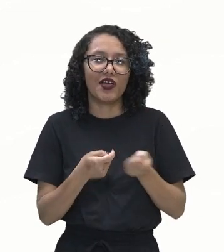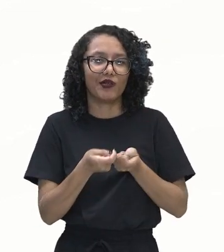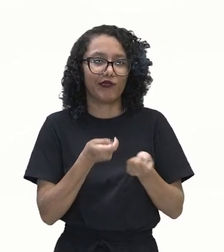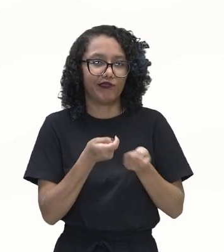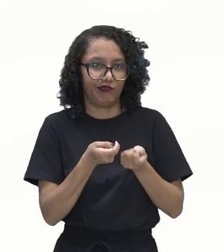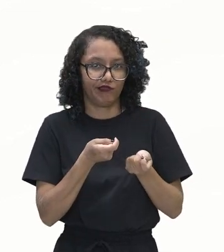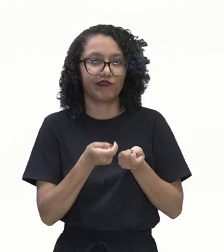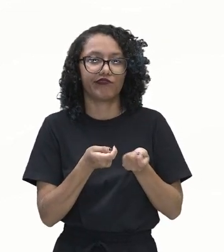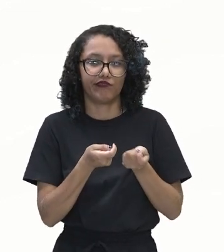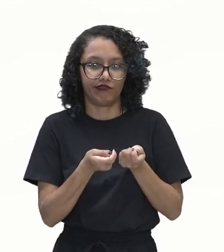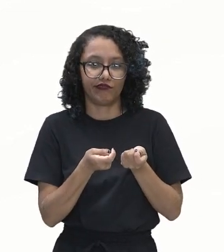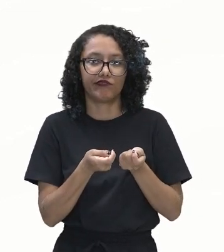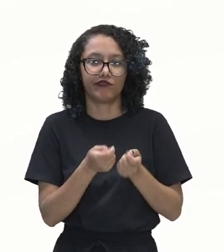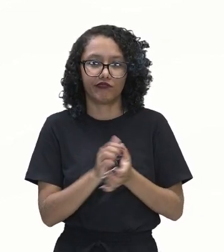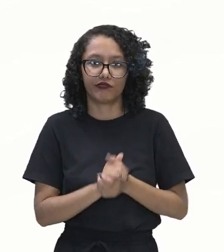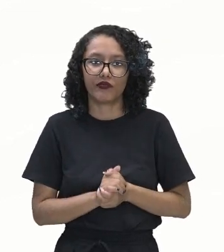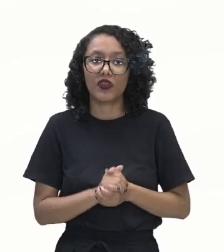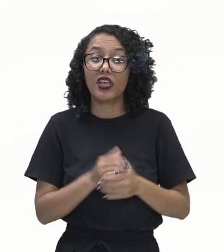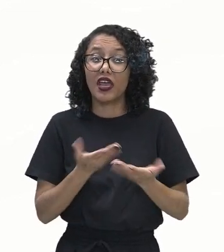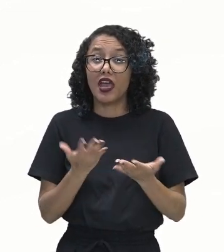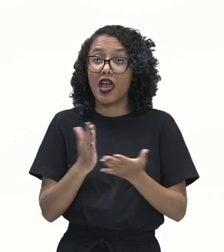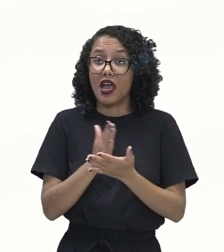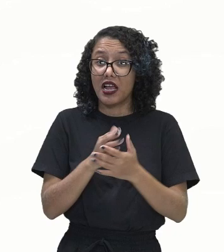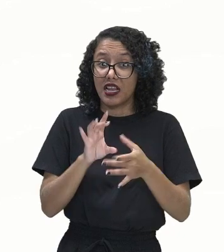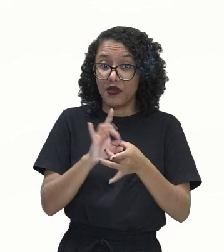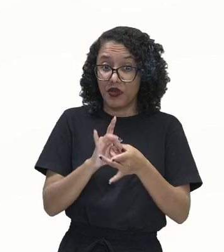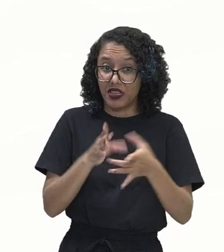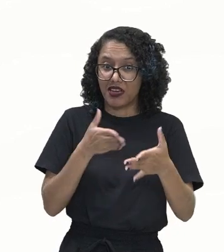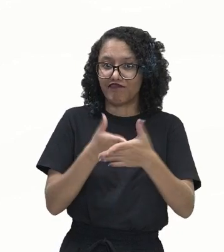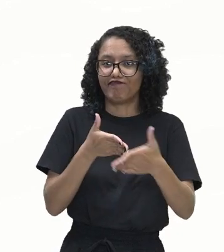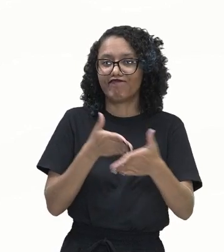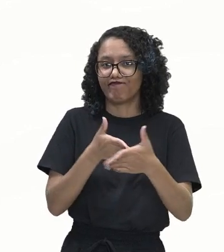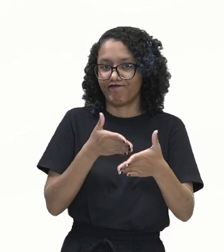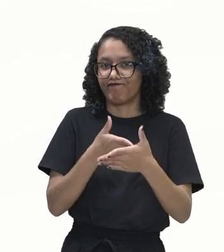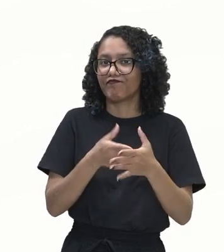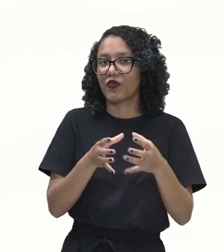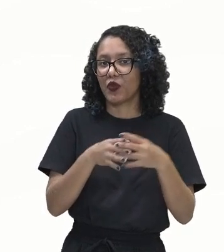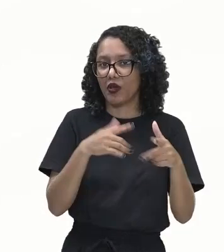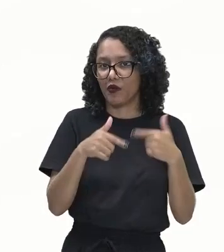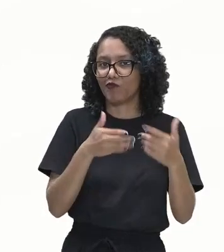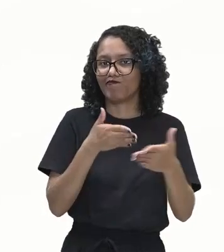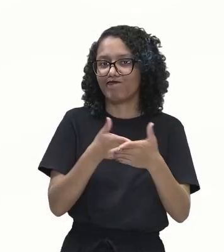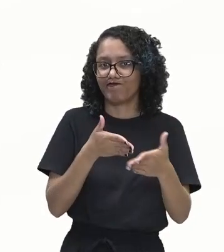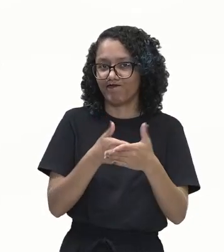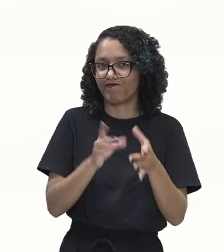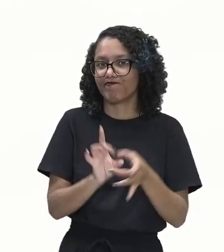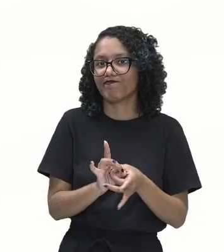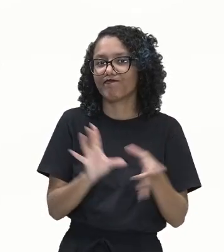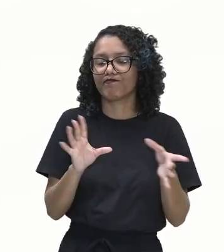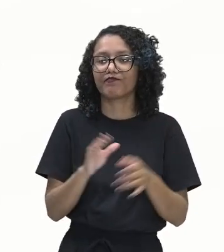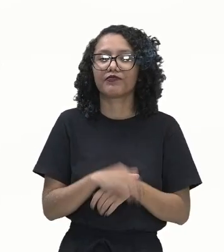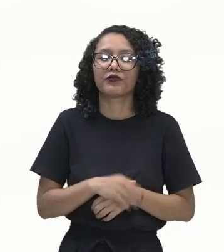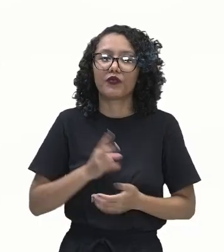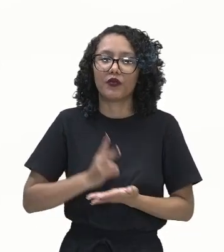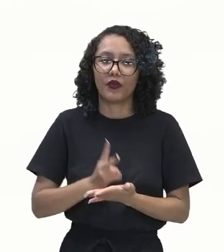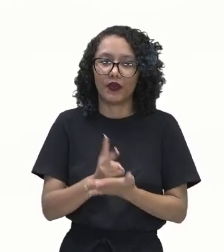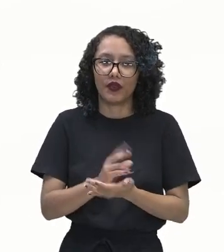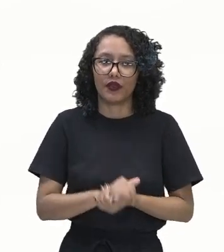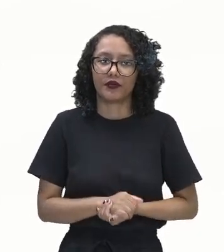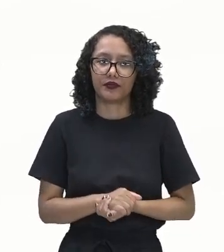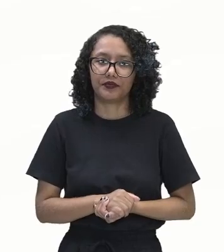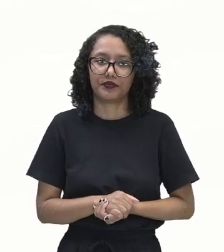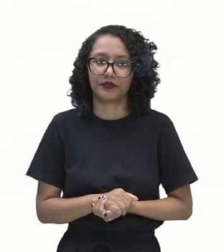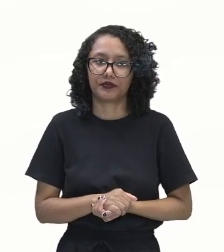pelo Estado, restringindo a liberdade dos trabalhadores. Um pouquinho mais à frente, a gente vai